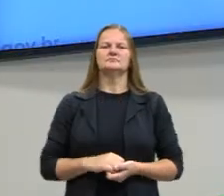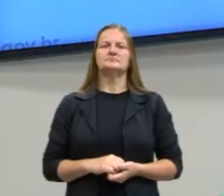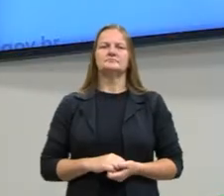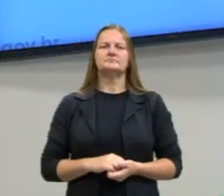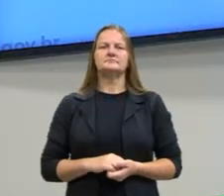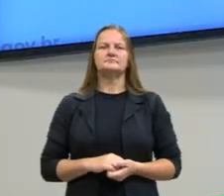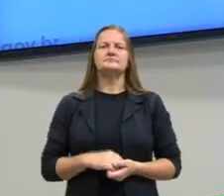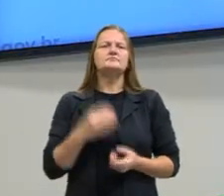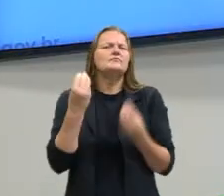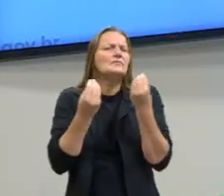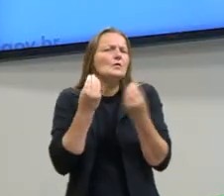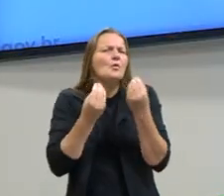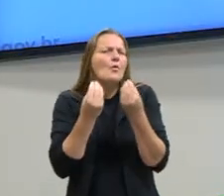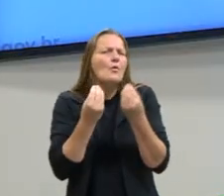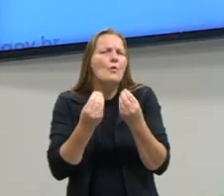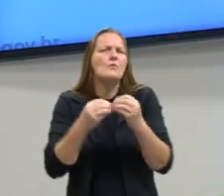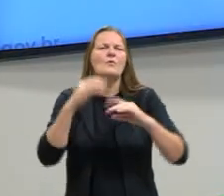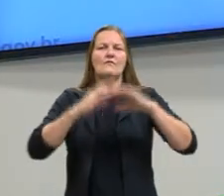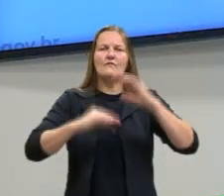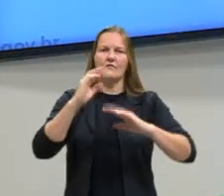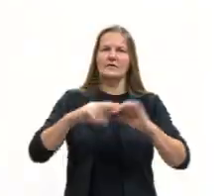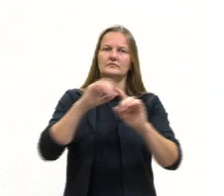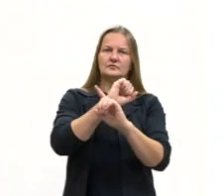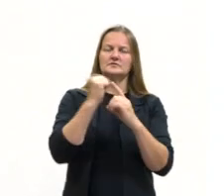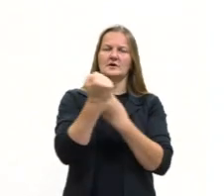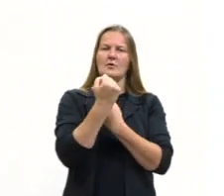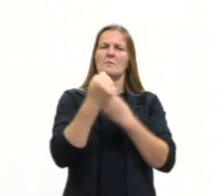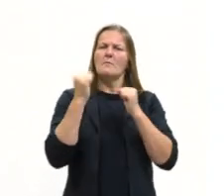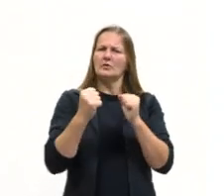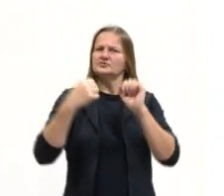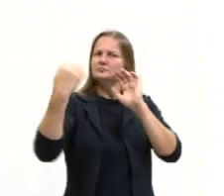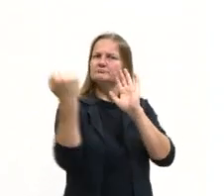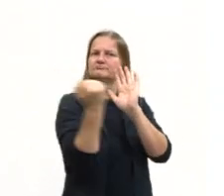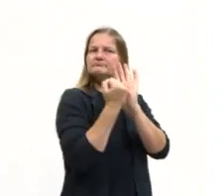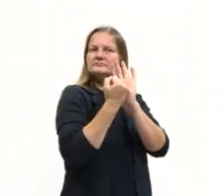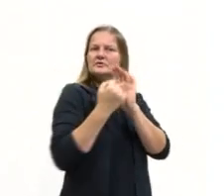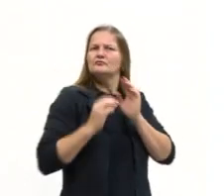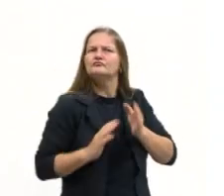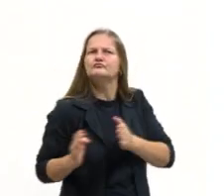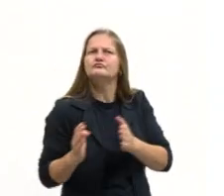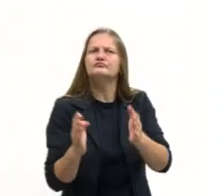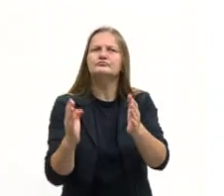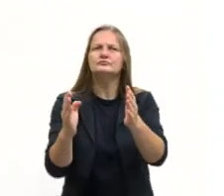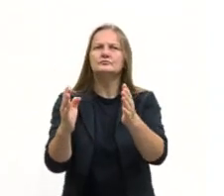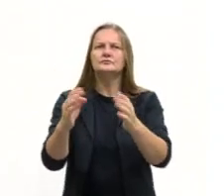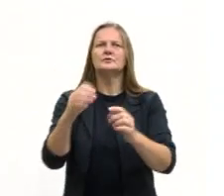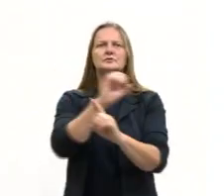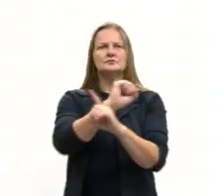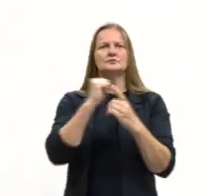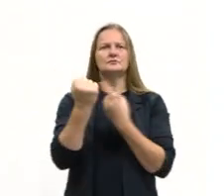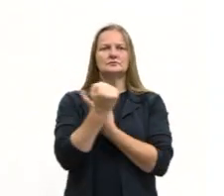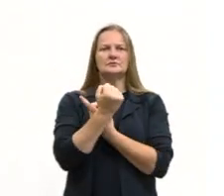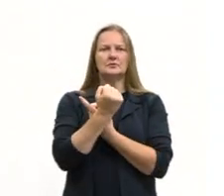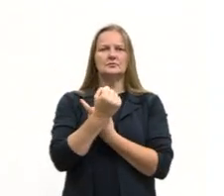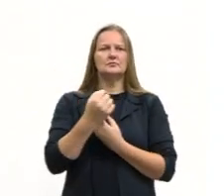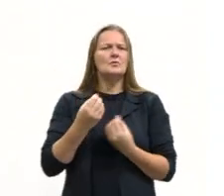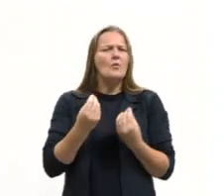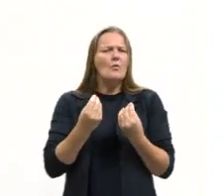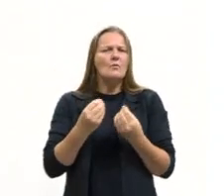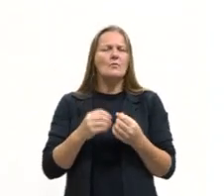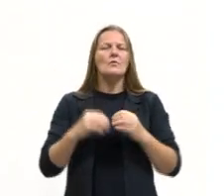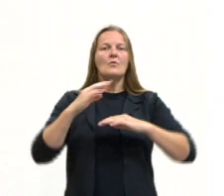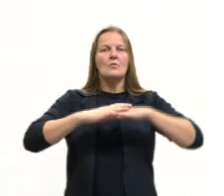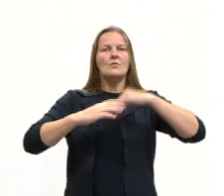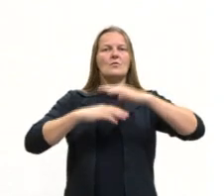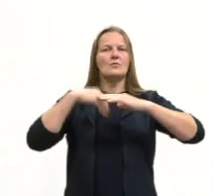que hora de que forma os fatos sociais podem marcar a tragédia a trajetória social e intervir